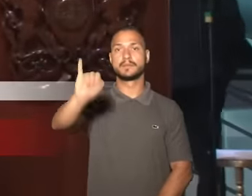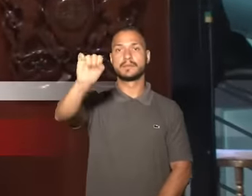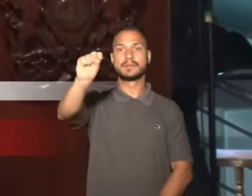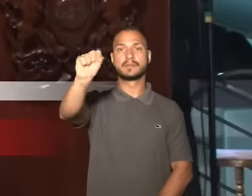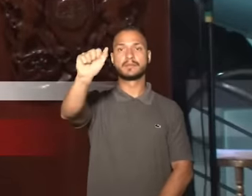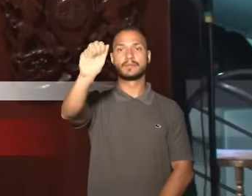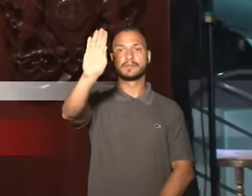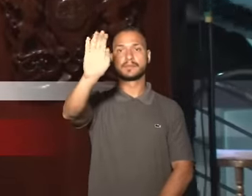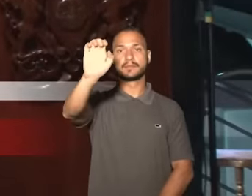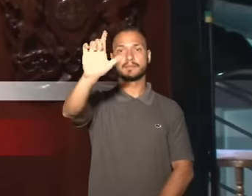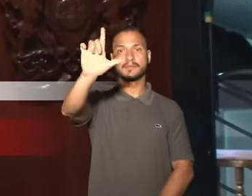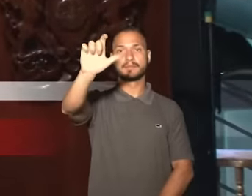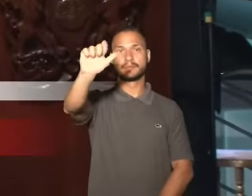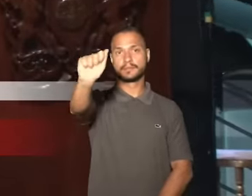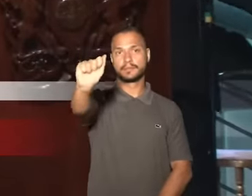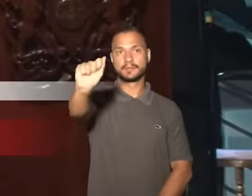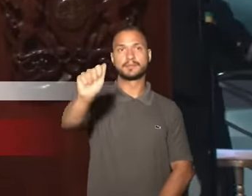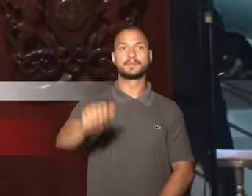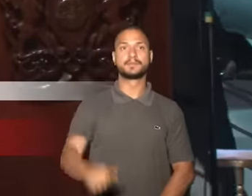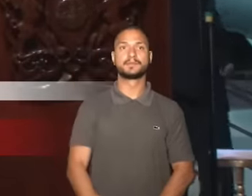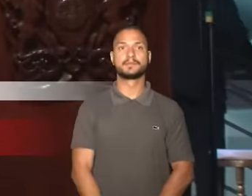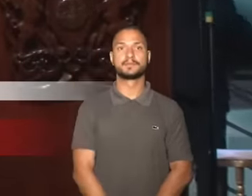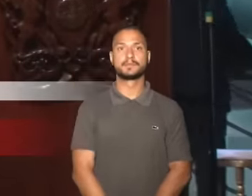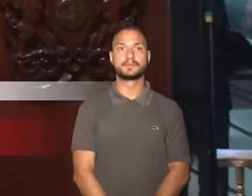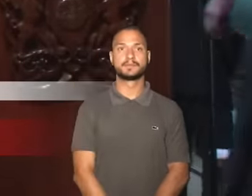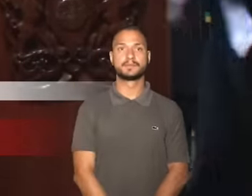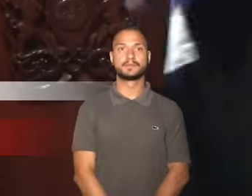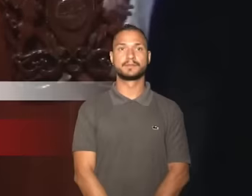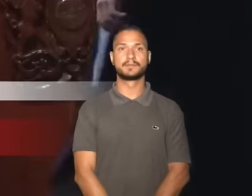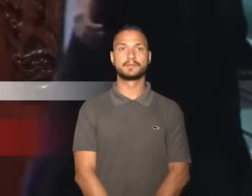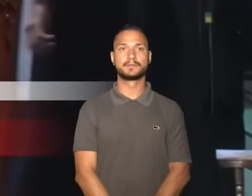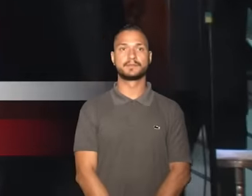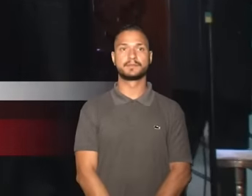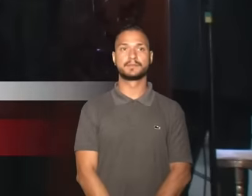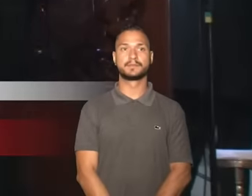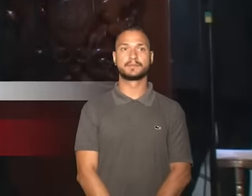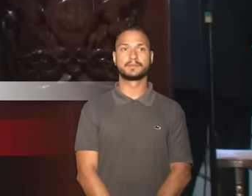Isabela Teixeira Arriello.